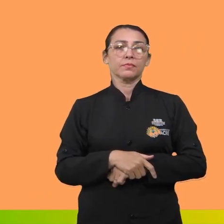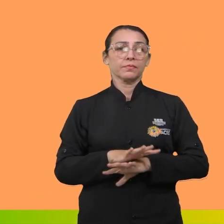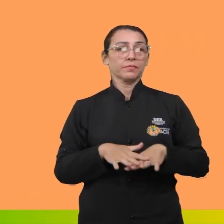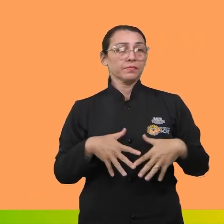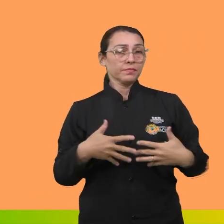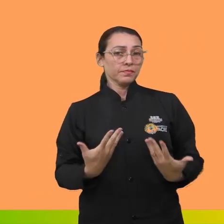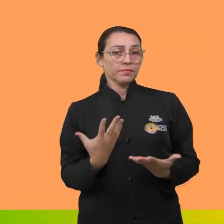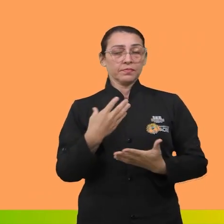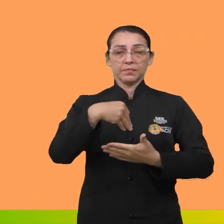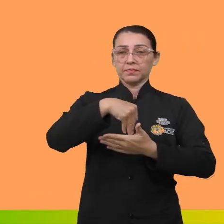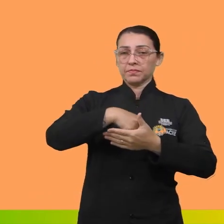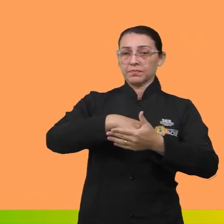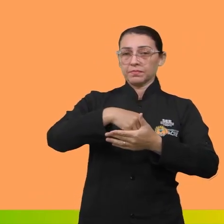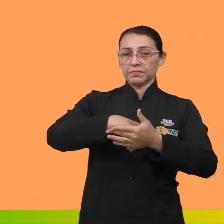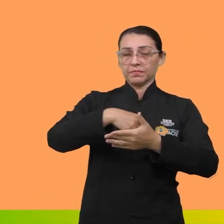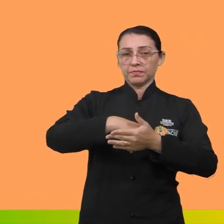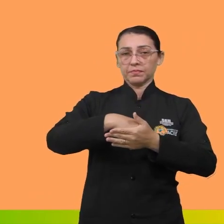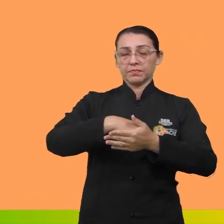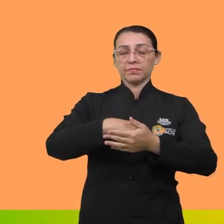Ainda dentro dessas